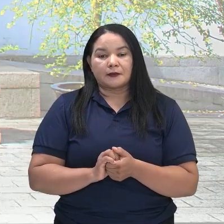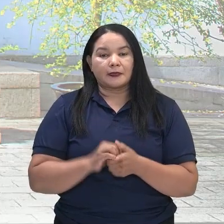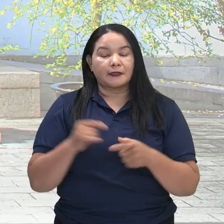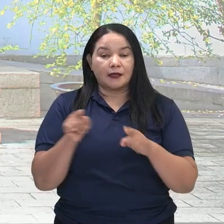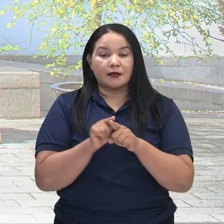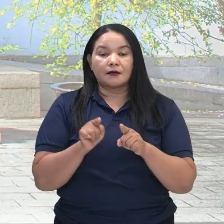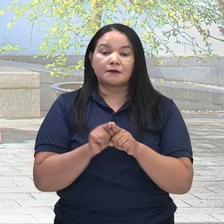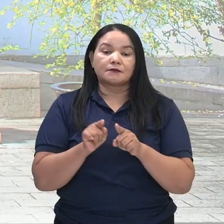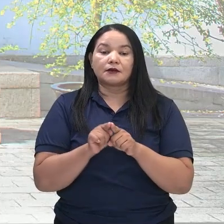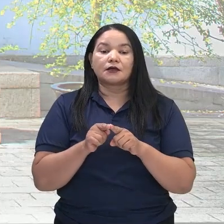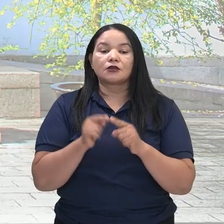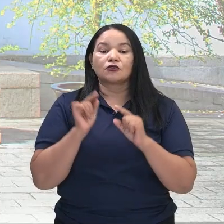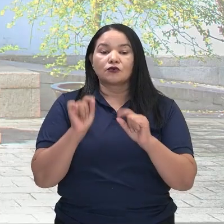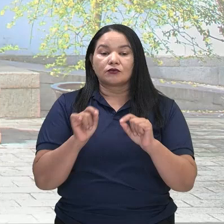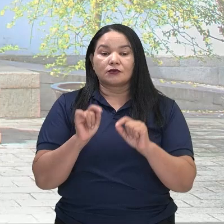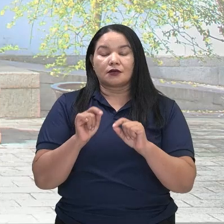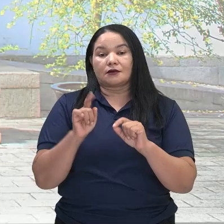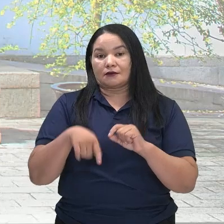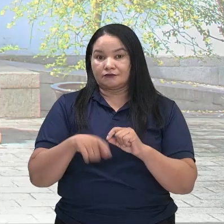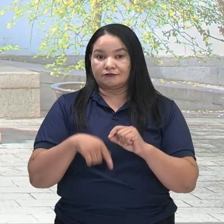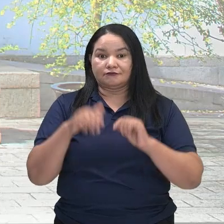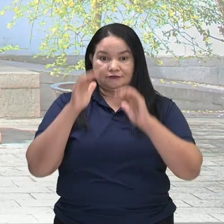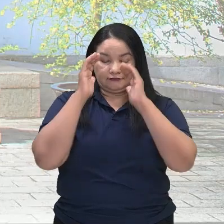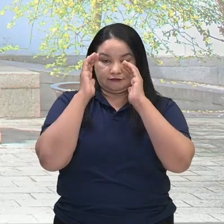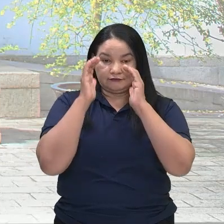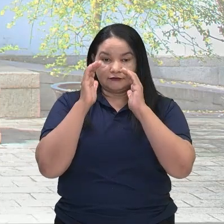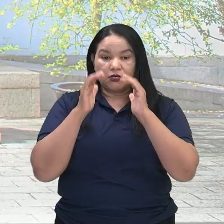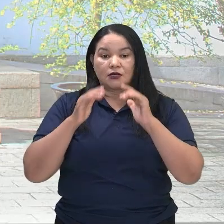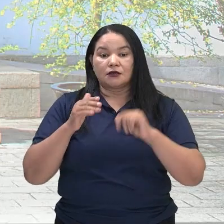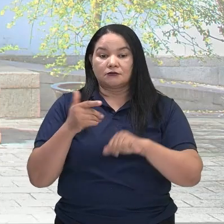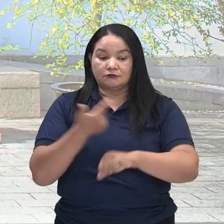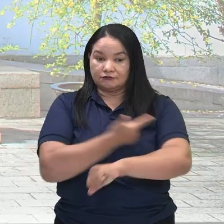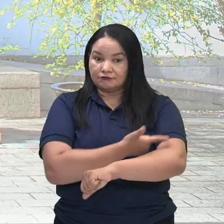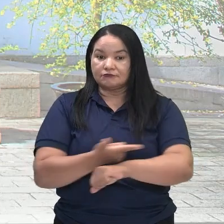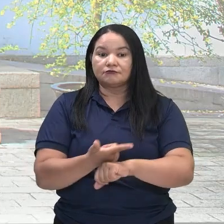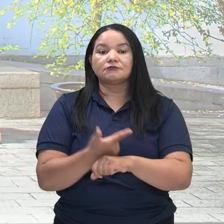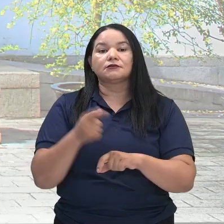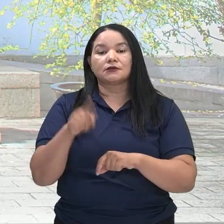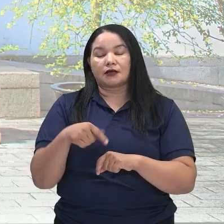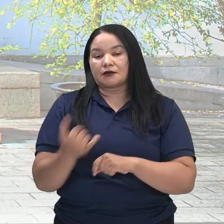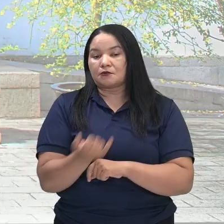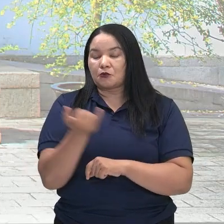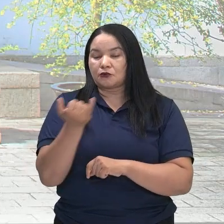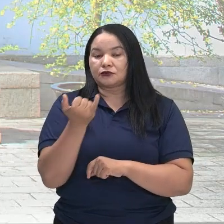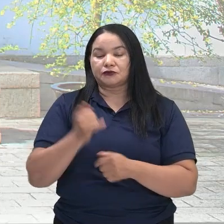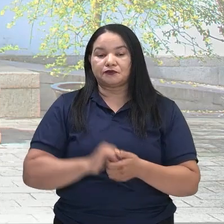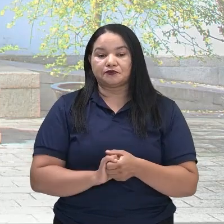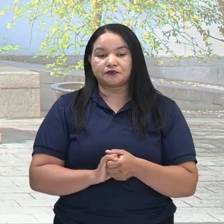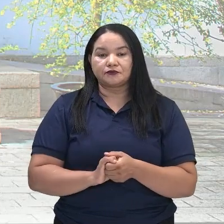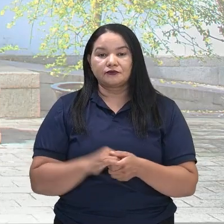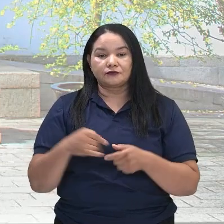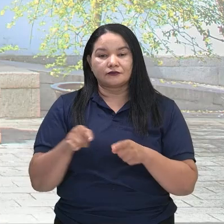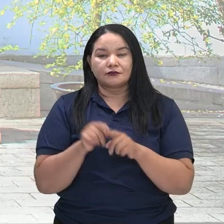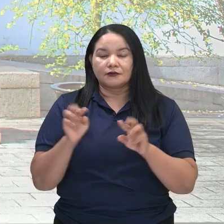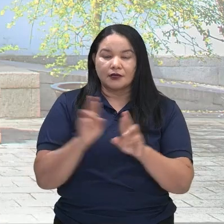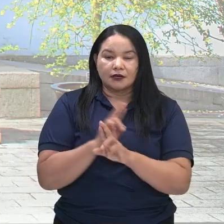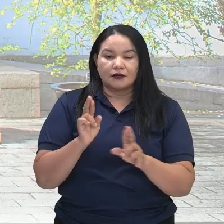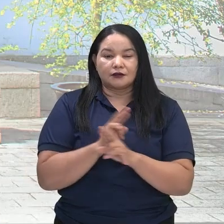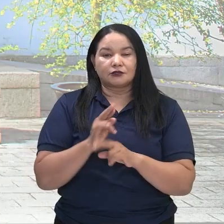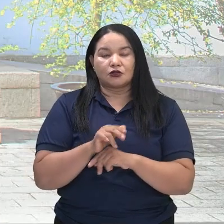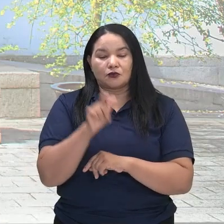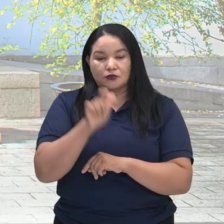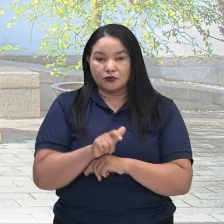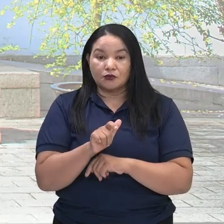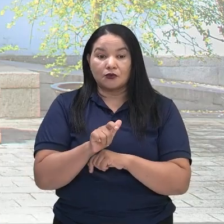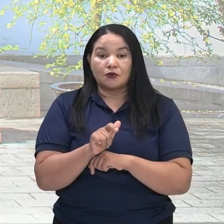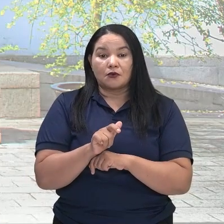a questão também do respeito, que é muito bem trabalhado. em relação aos seus mestres, aos seus